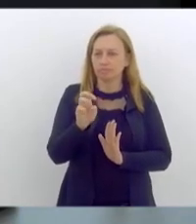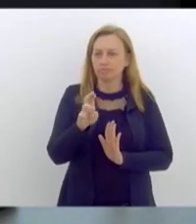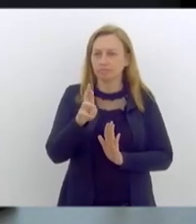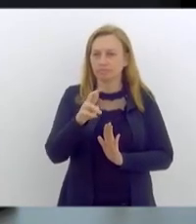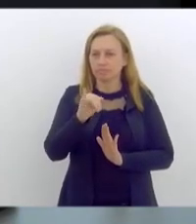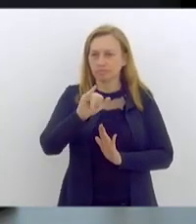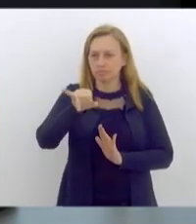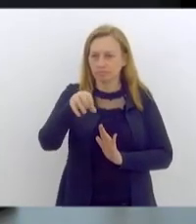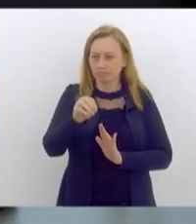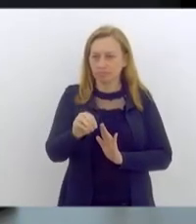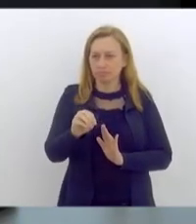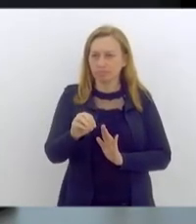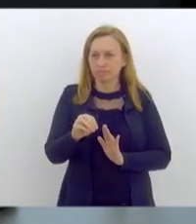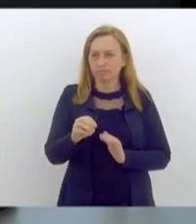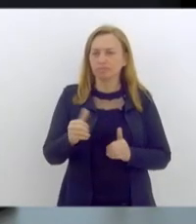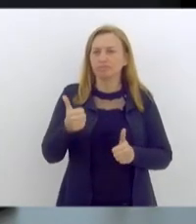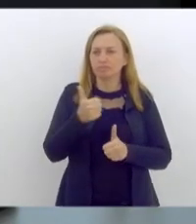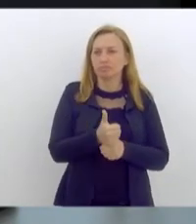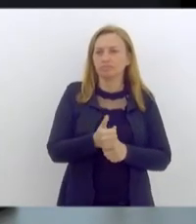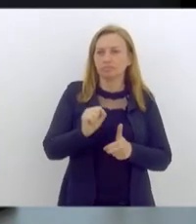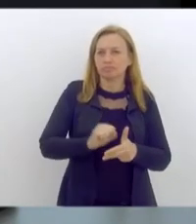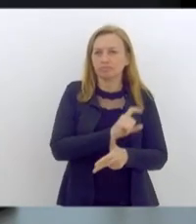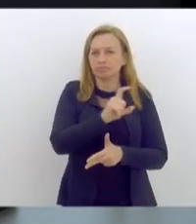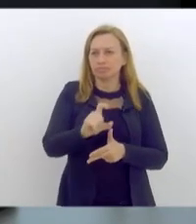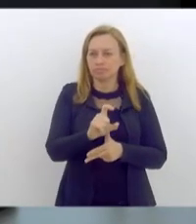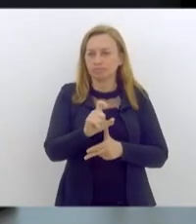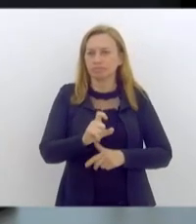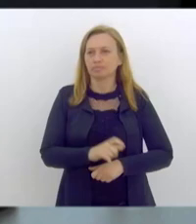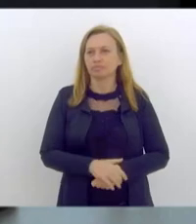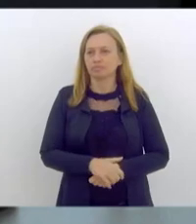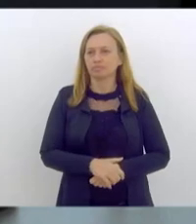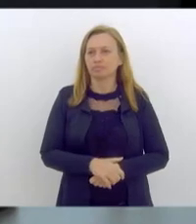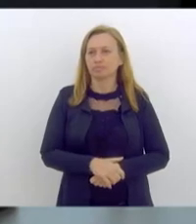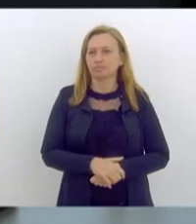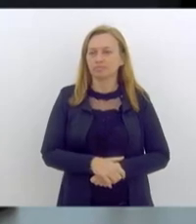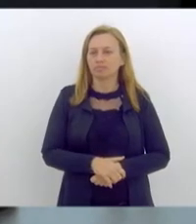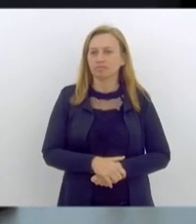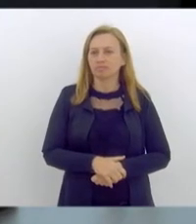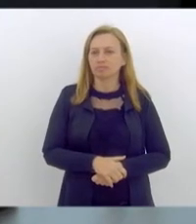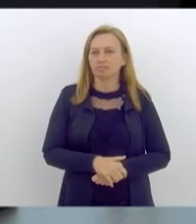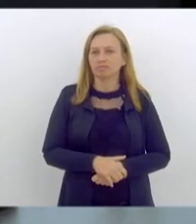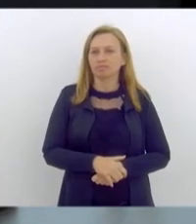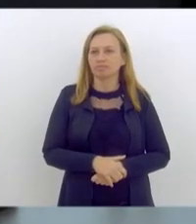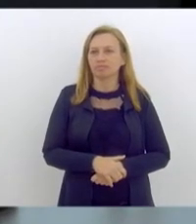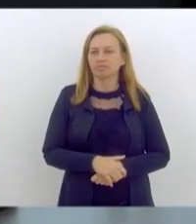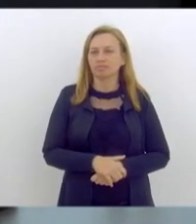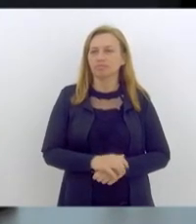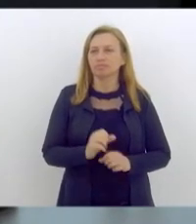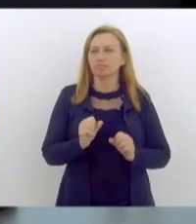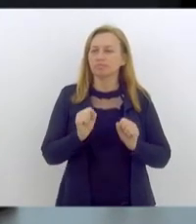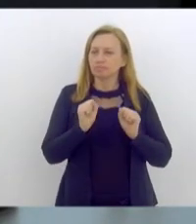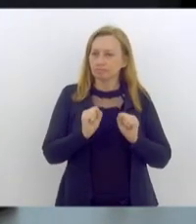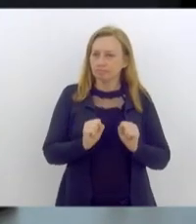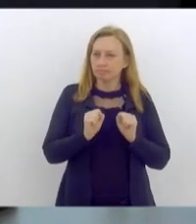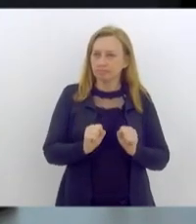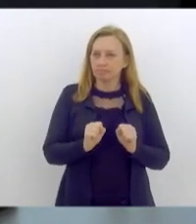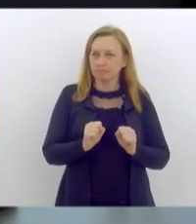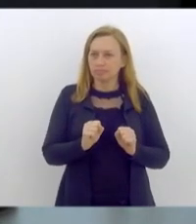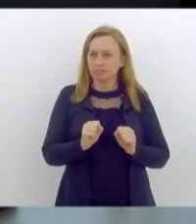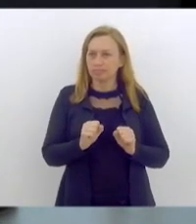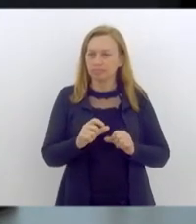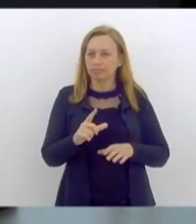né seja substituída pelo poder executivo e ao invés de deverá promover a formação poderá promover a